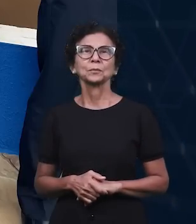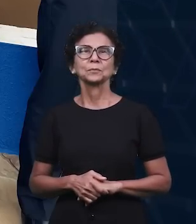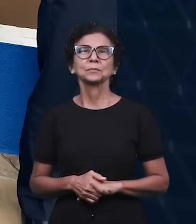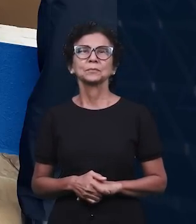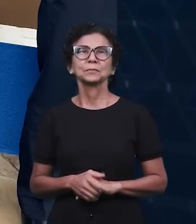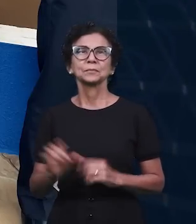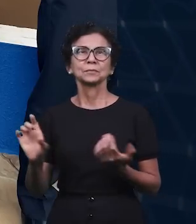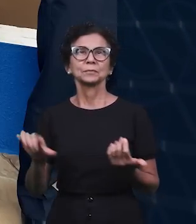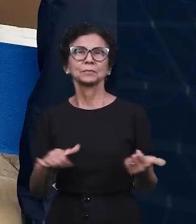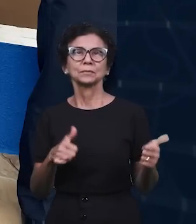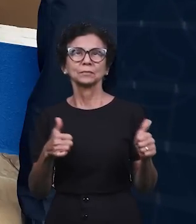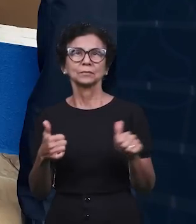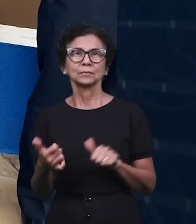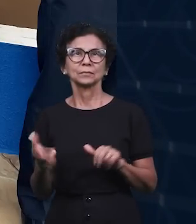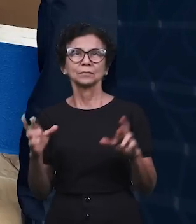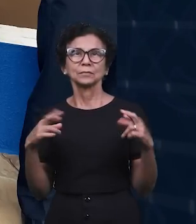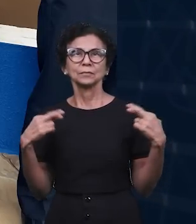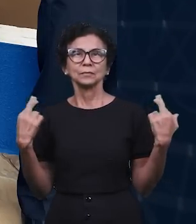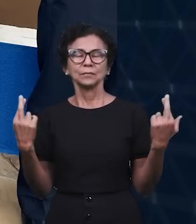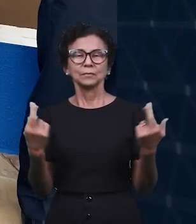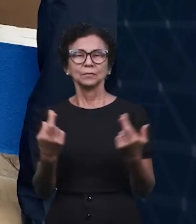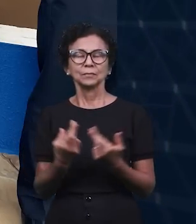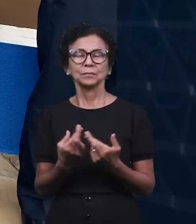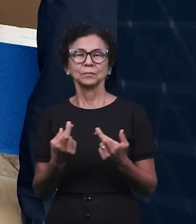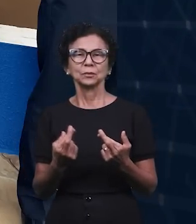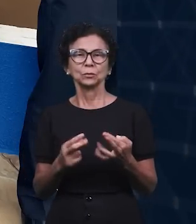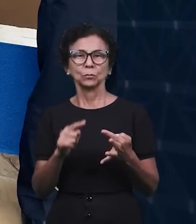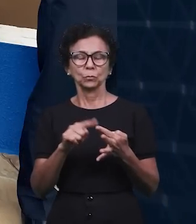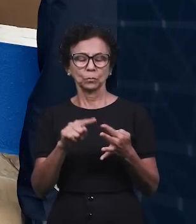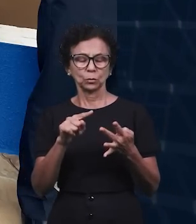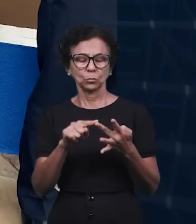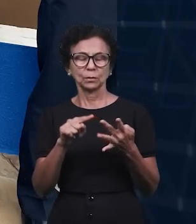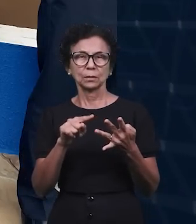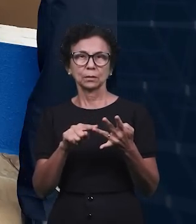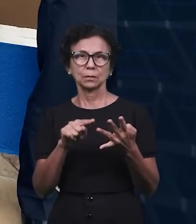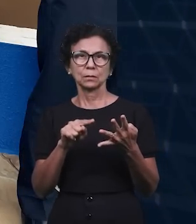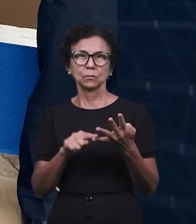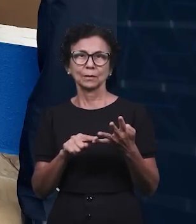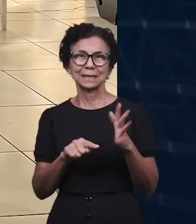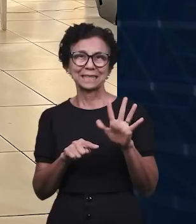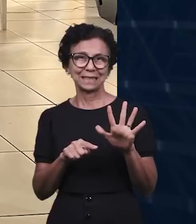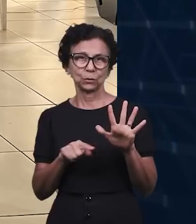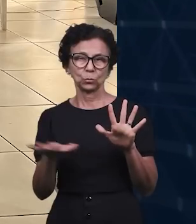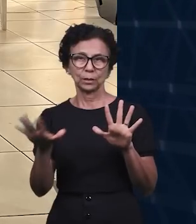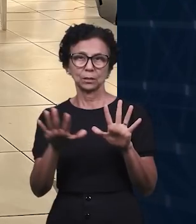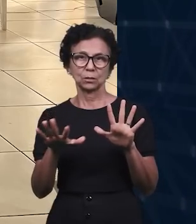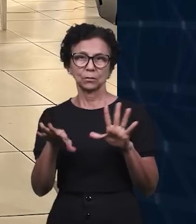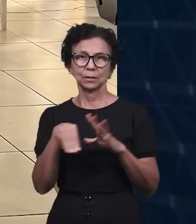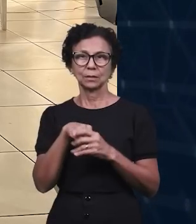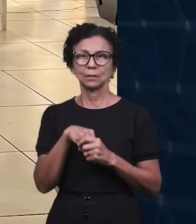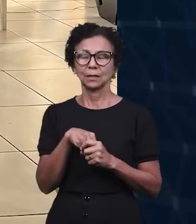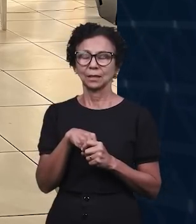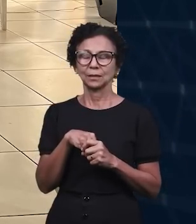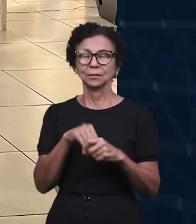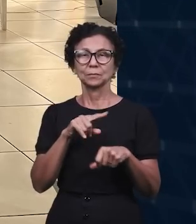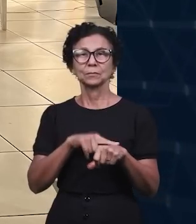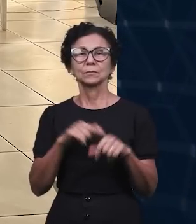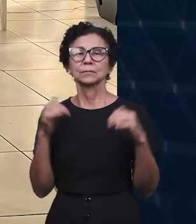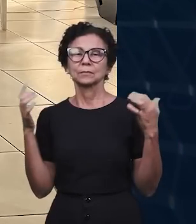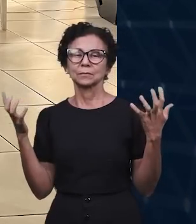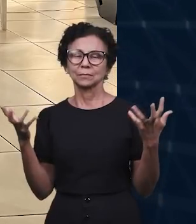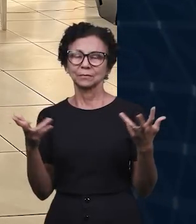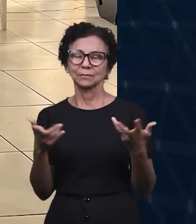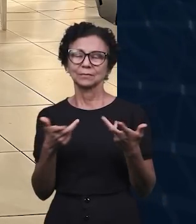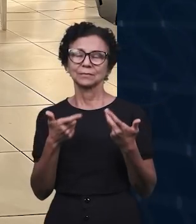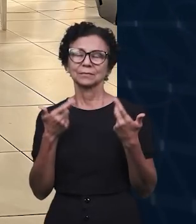Limeira, reunindo os irmãos de Santa Bárbara do Oeste, Araras, Piracicaba e Limeira. Foi um momento maravilhoso,